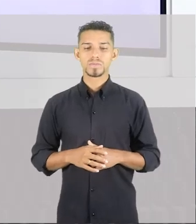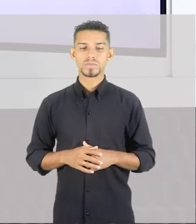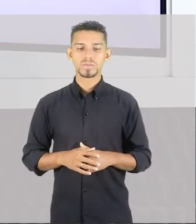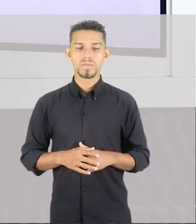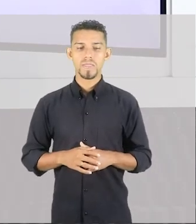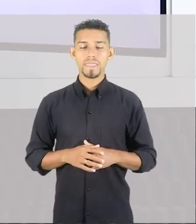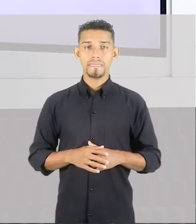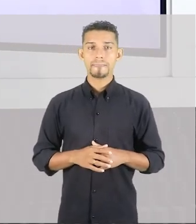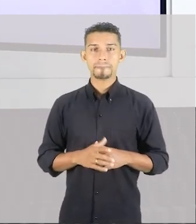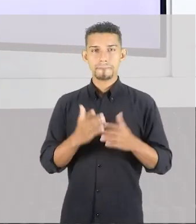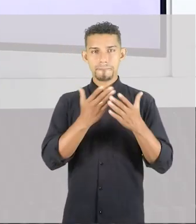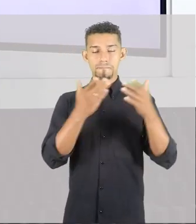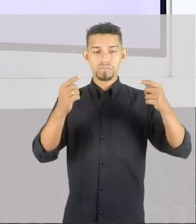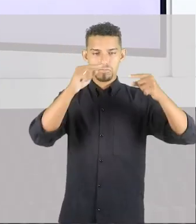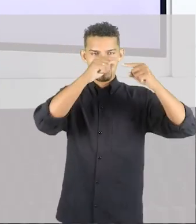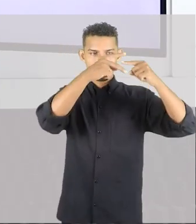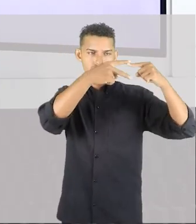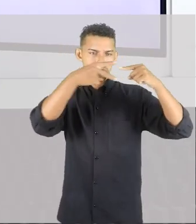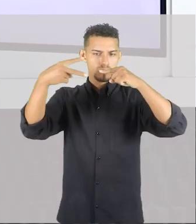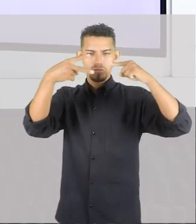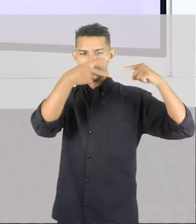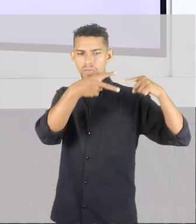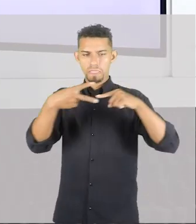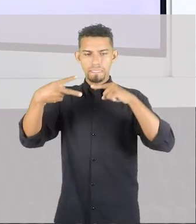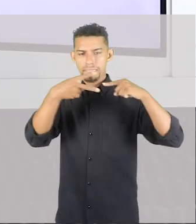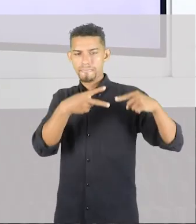tá aqui a linha de campo e eu lançar ela assim, ó.